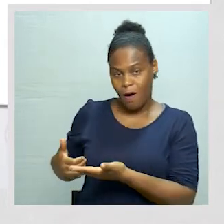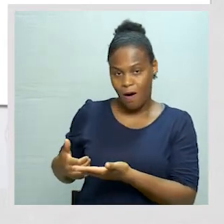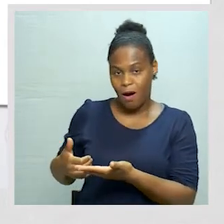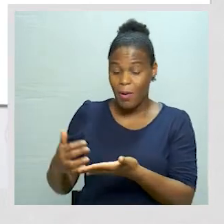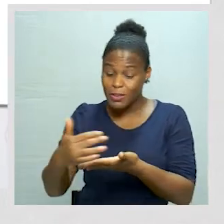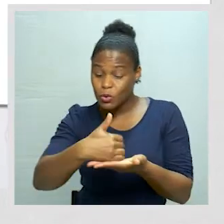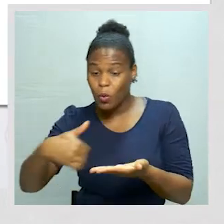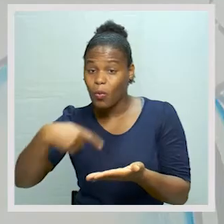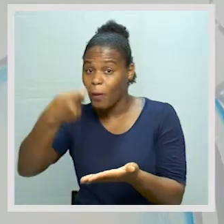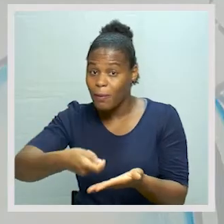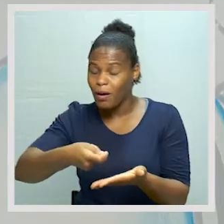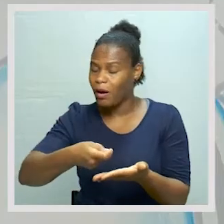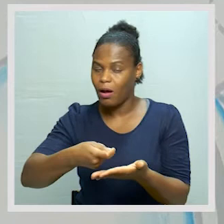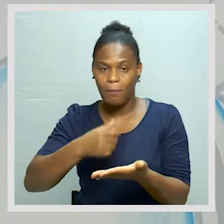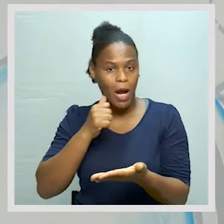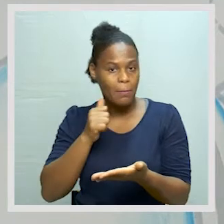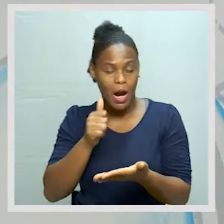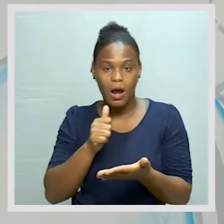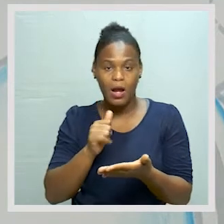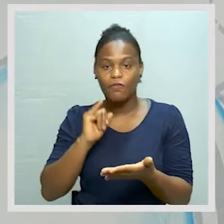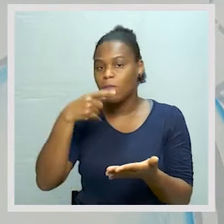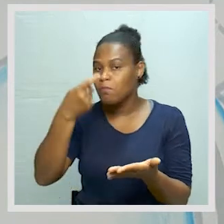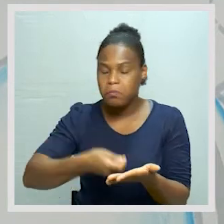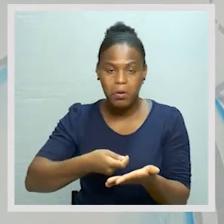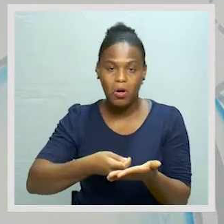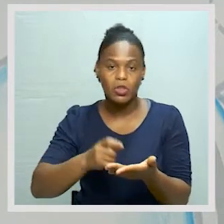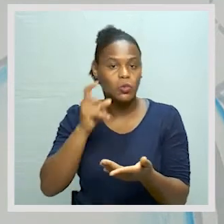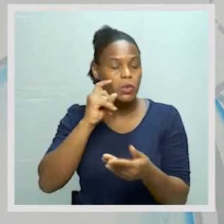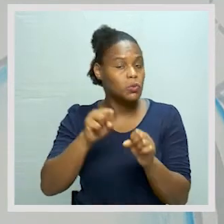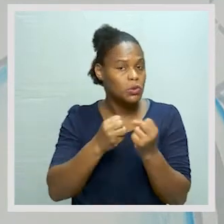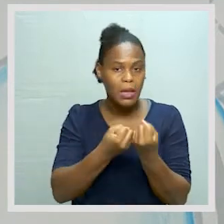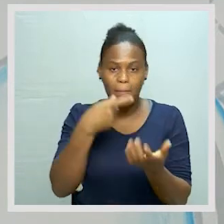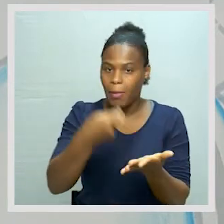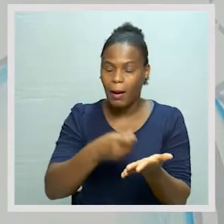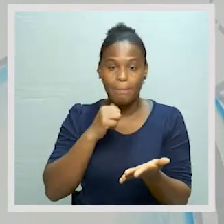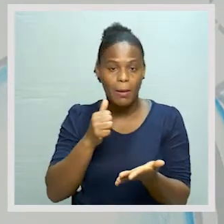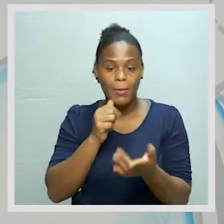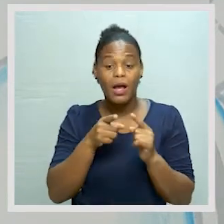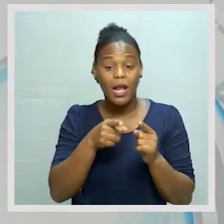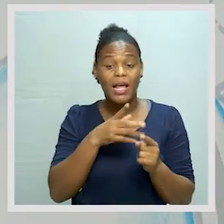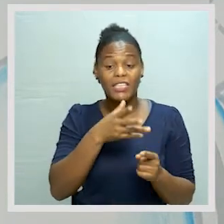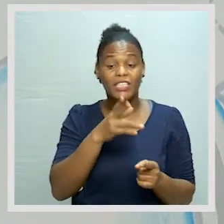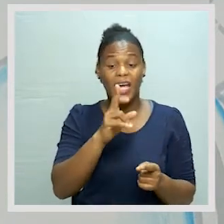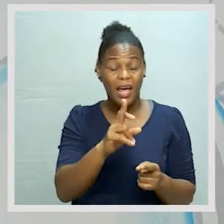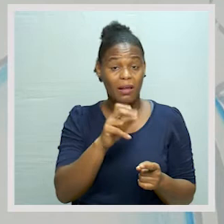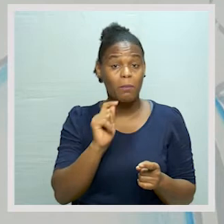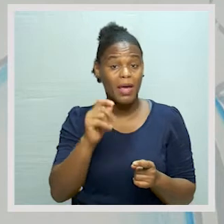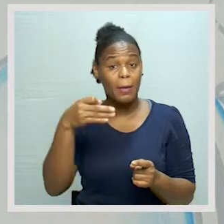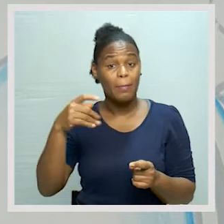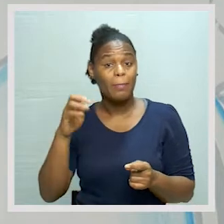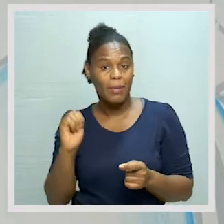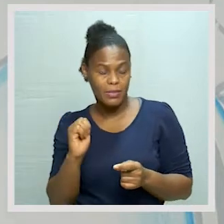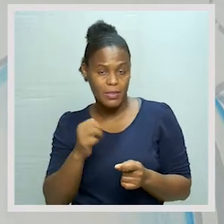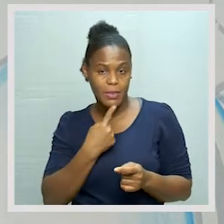descontos obrigatórios, que é sem pagar os impostos e sem pagar para a segurança social. Isso que é o rendimento pessoal. Então,